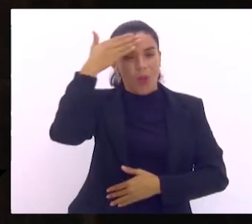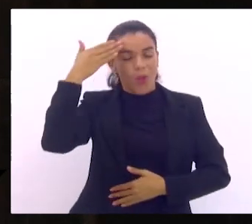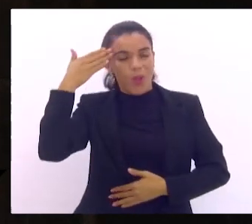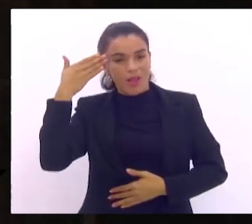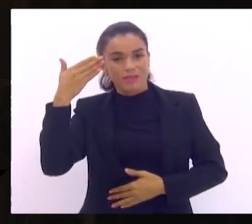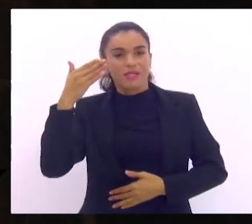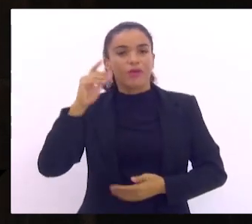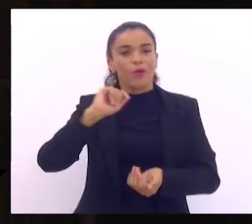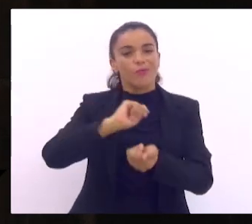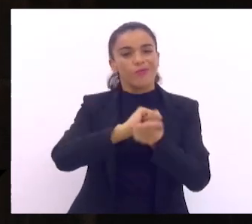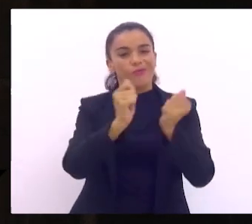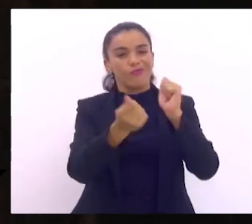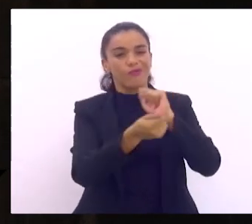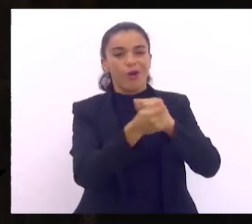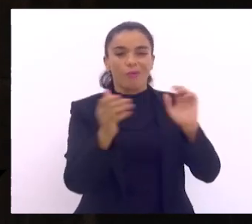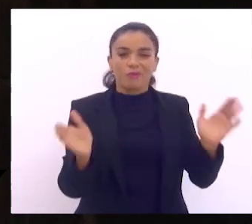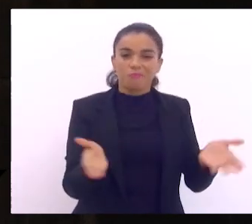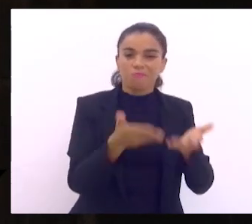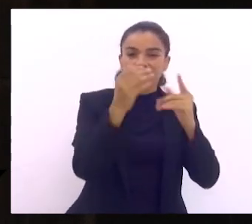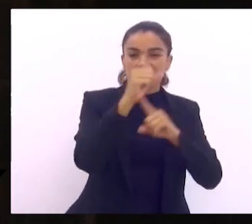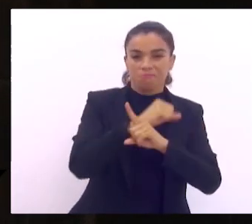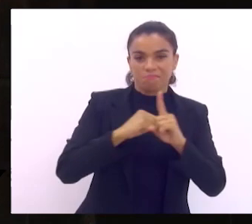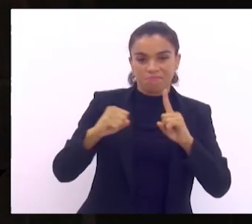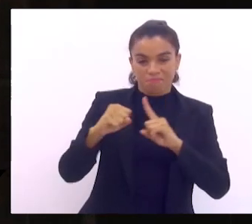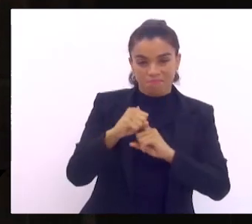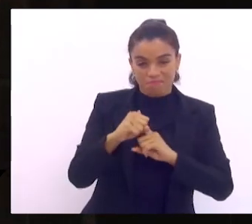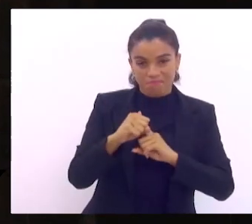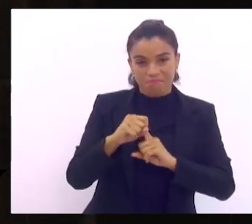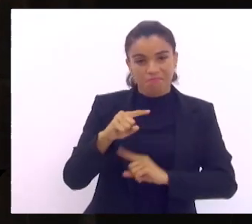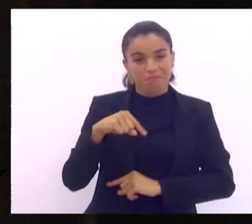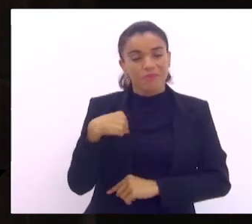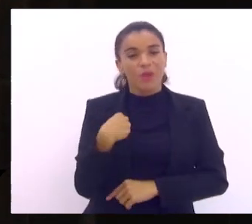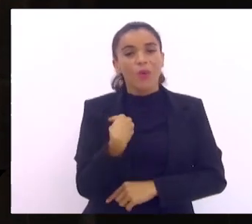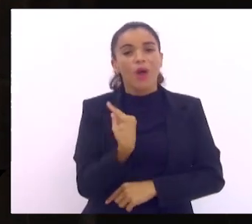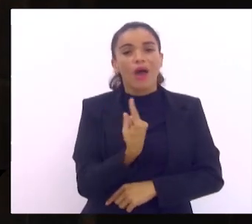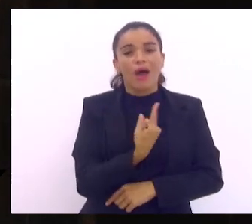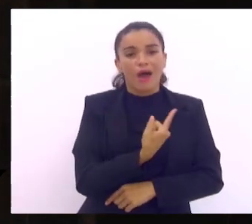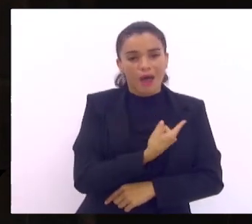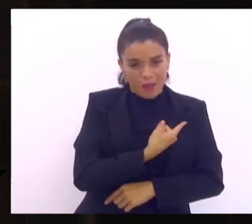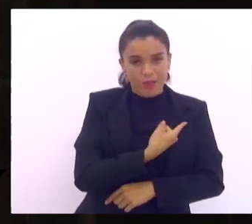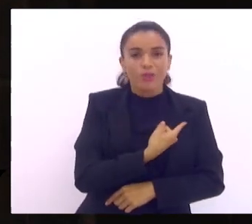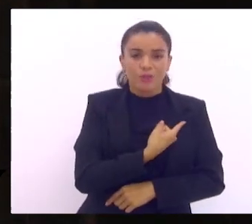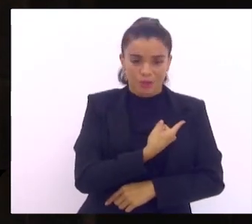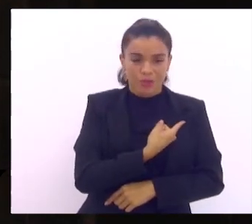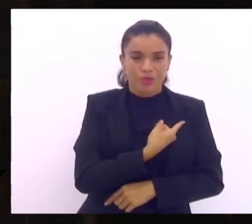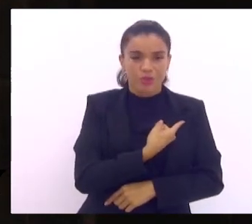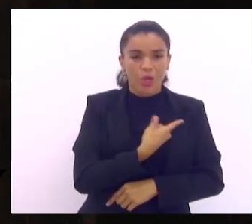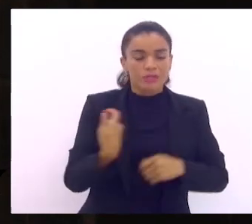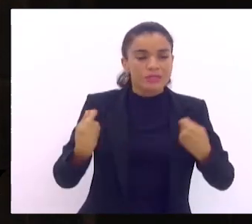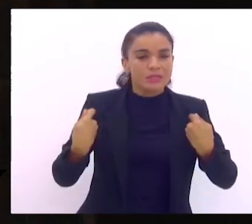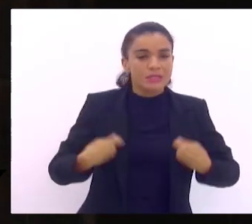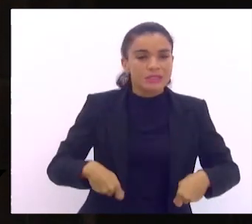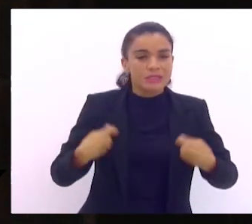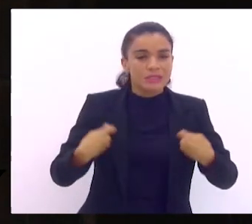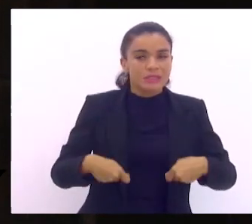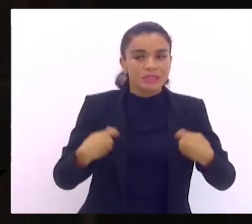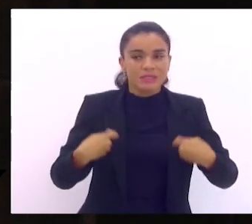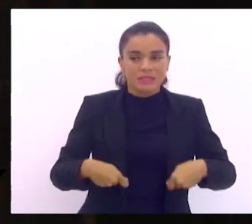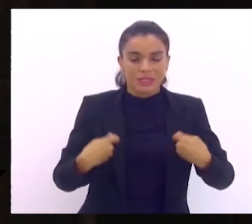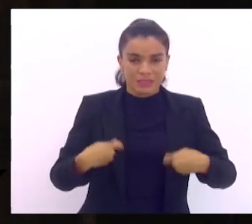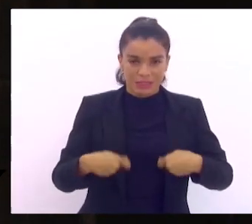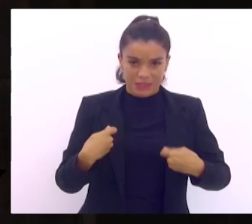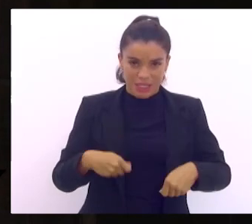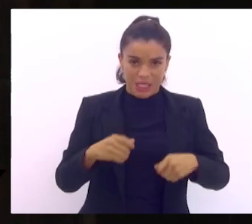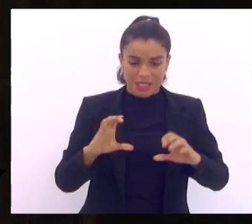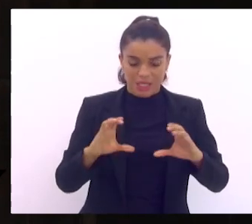como forma de promoção social. Então, a nossa demanda, tá, da Comissão